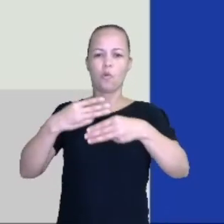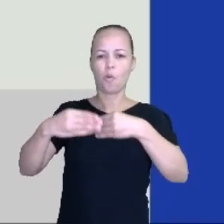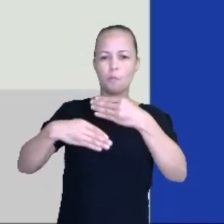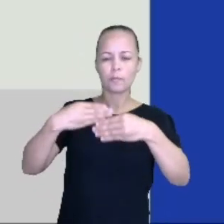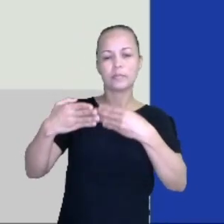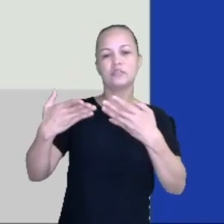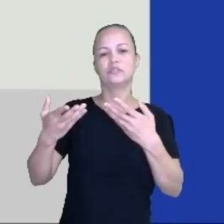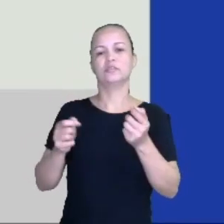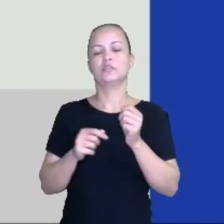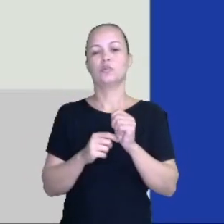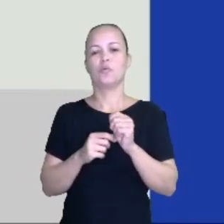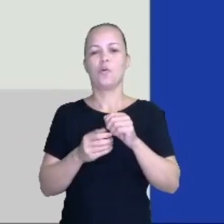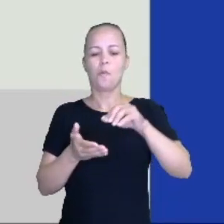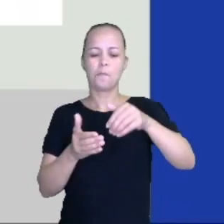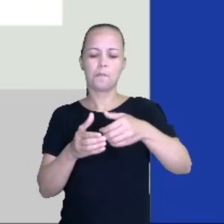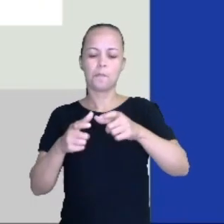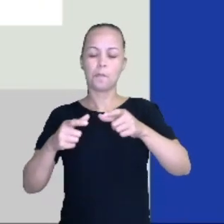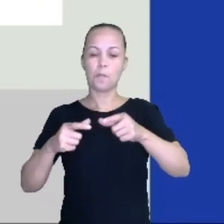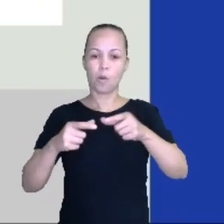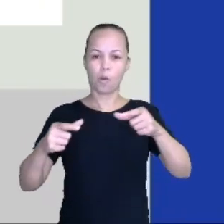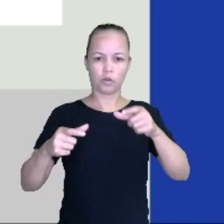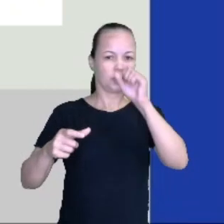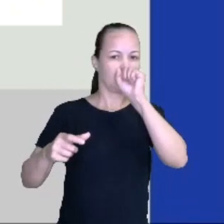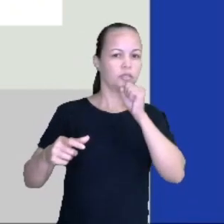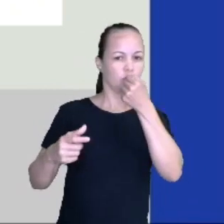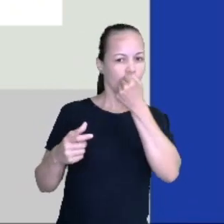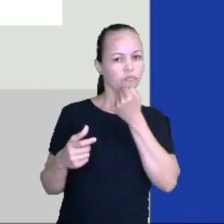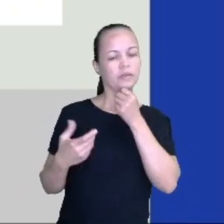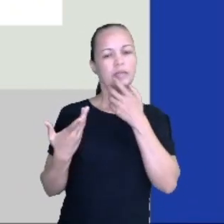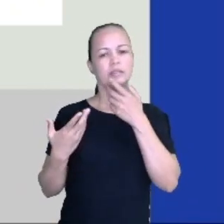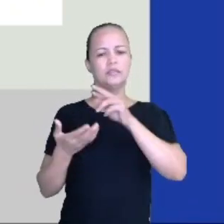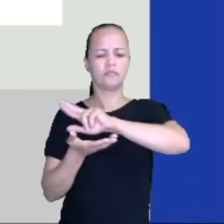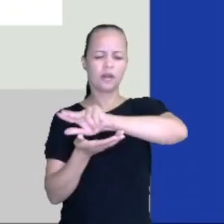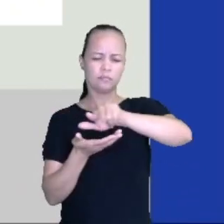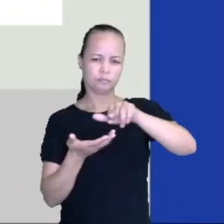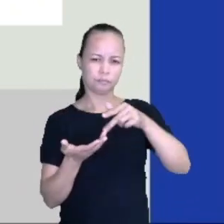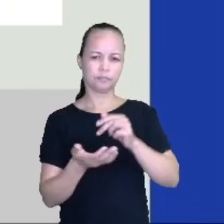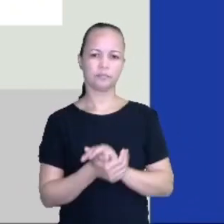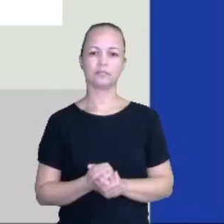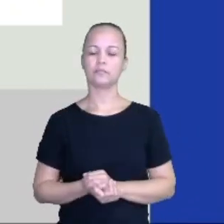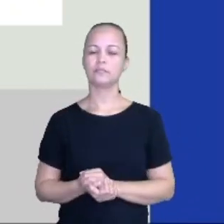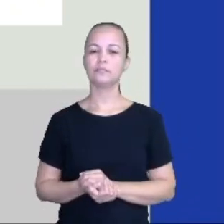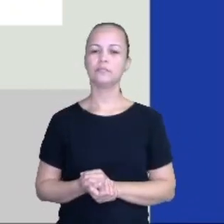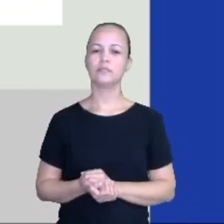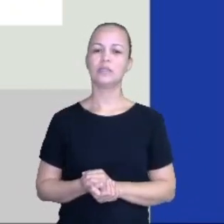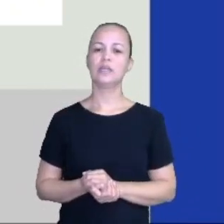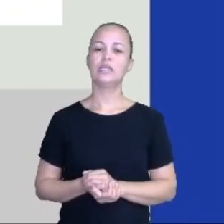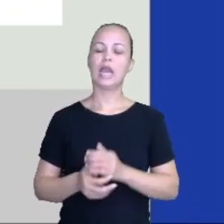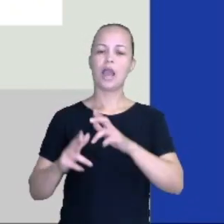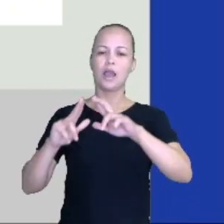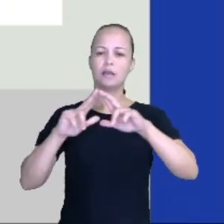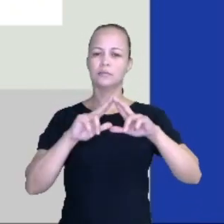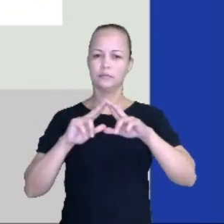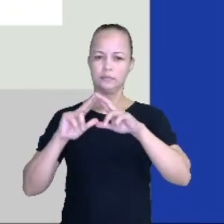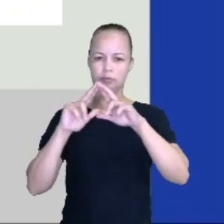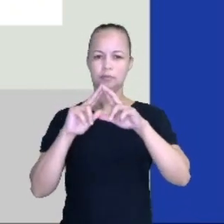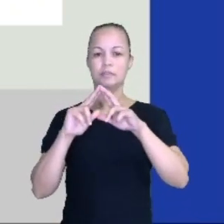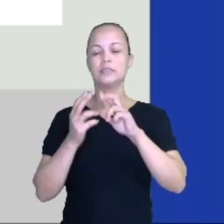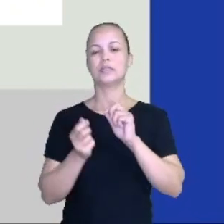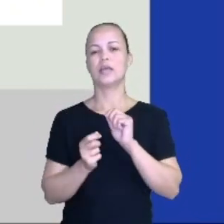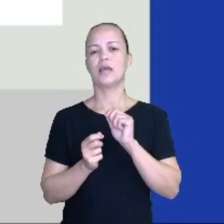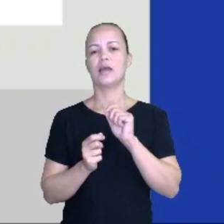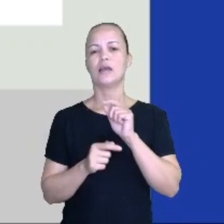higiênico, potes de sorvete, dentre outras coisas. E a reciclagem, gente? A reciclagem é